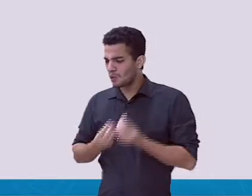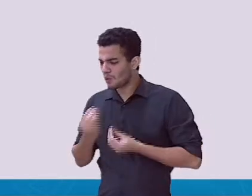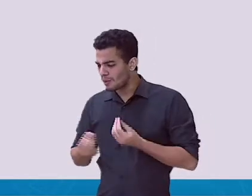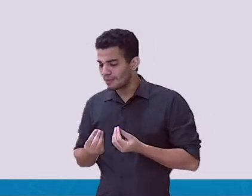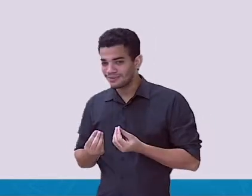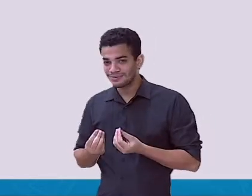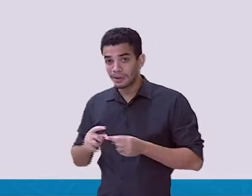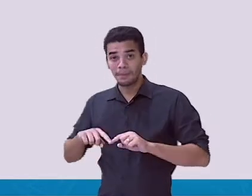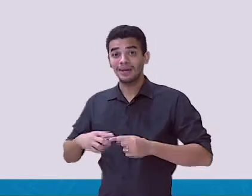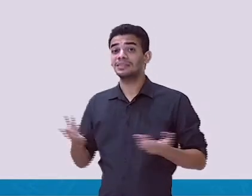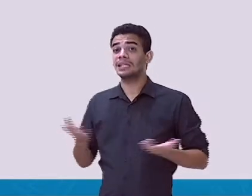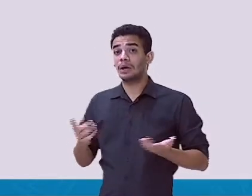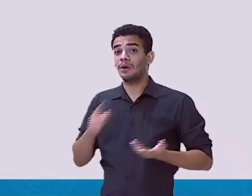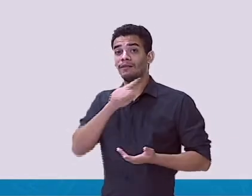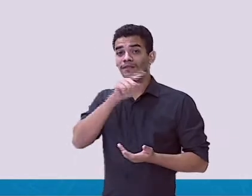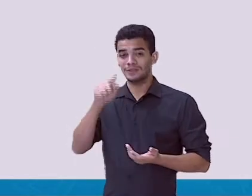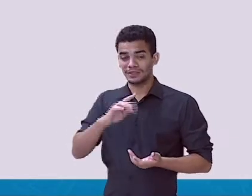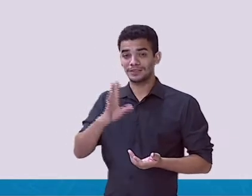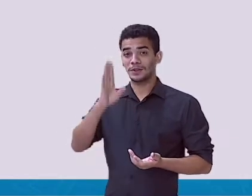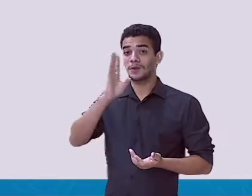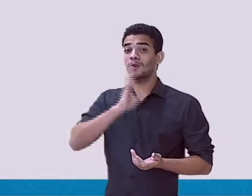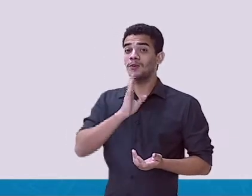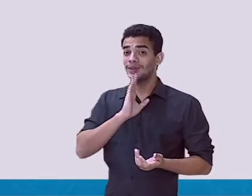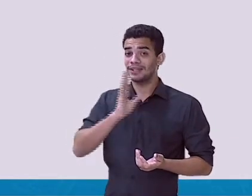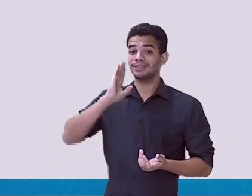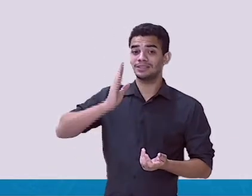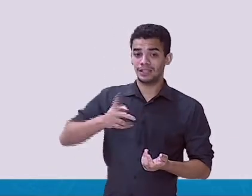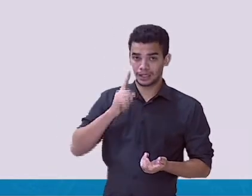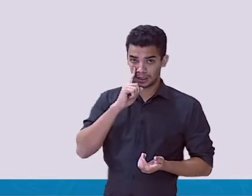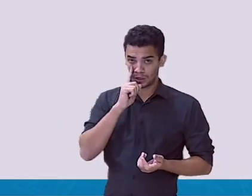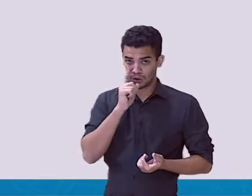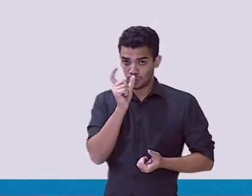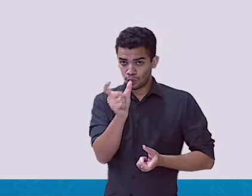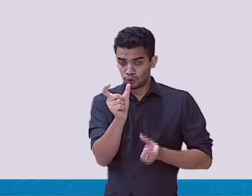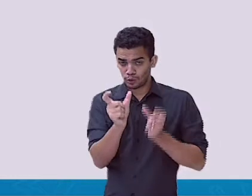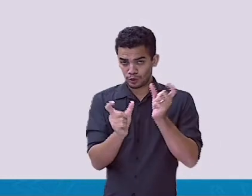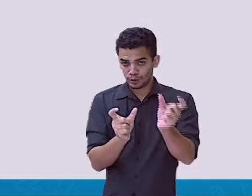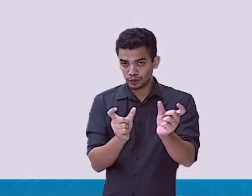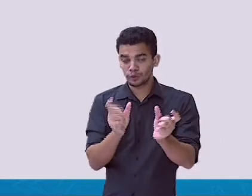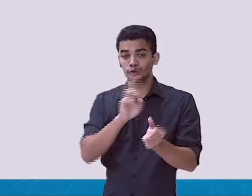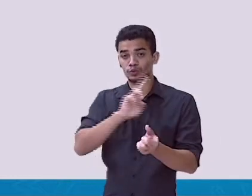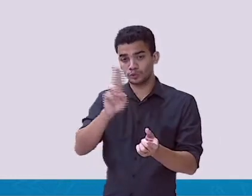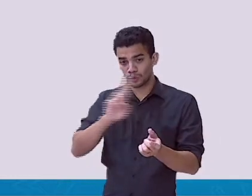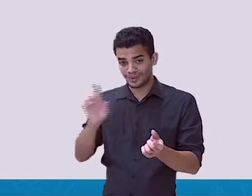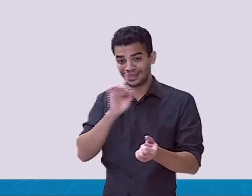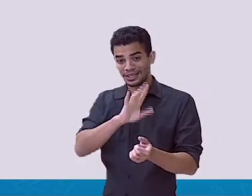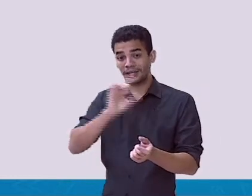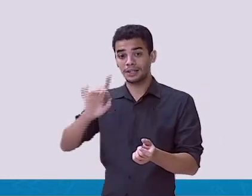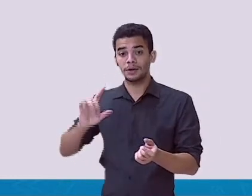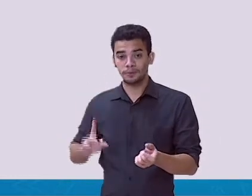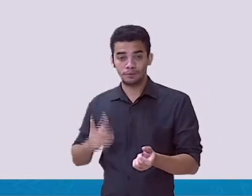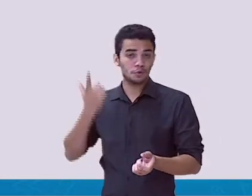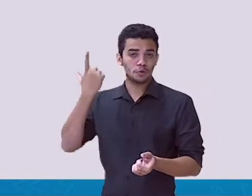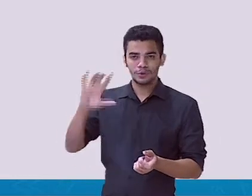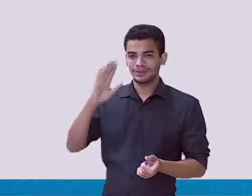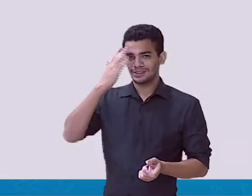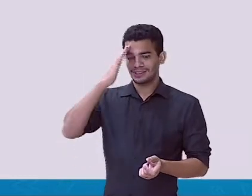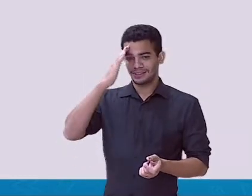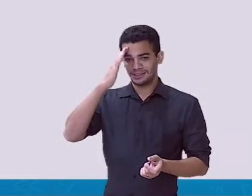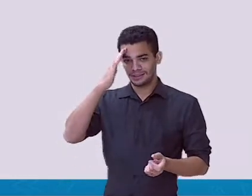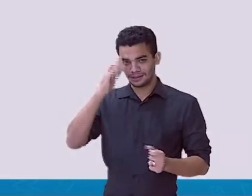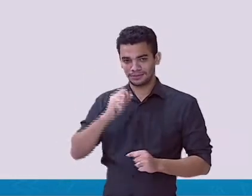jardim de casa ou na praia, vocês vão lembrar do nome da baratinha da